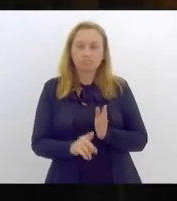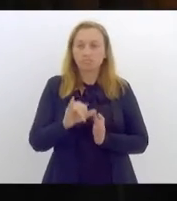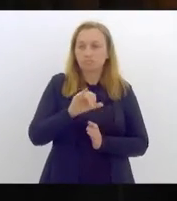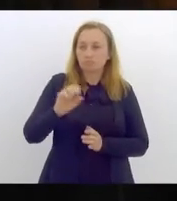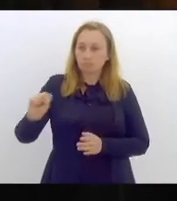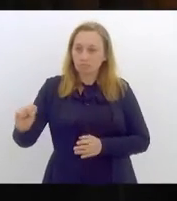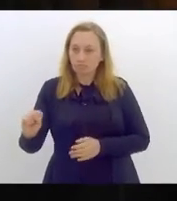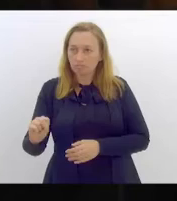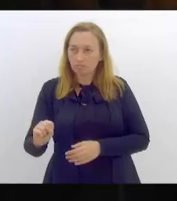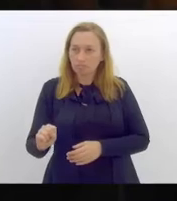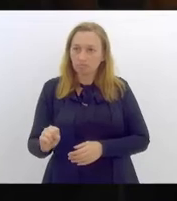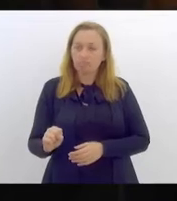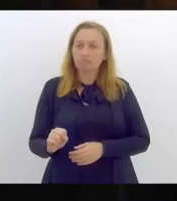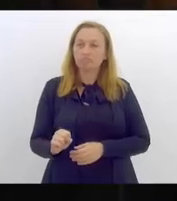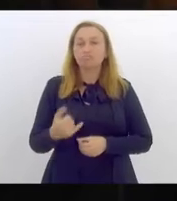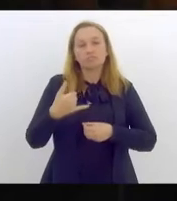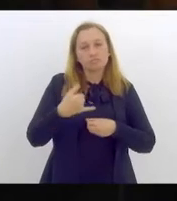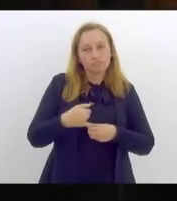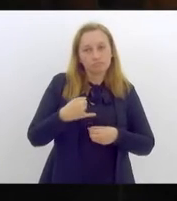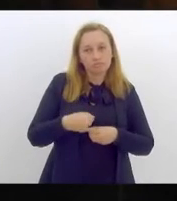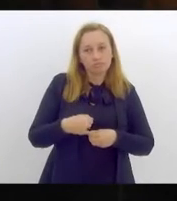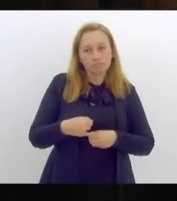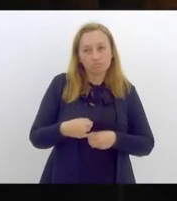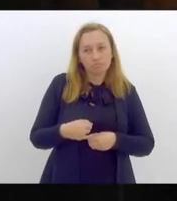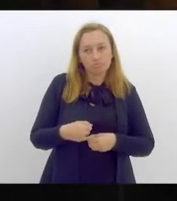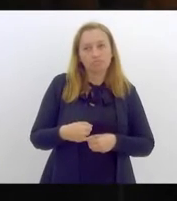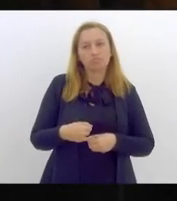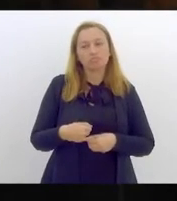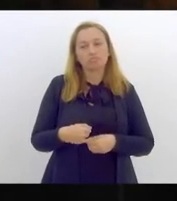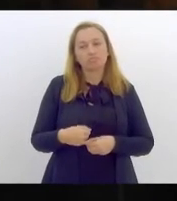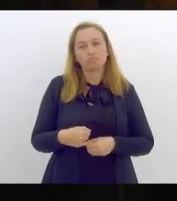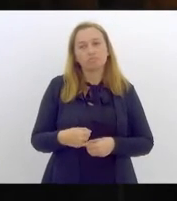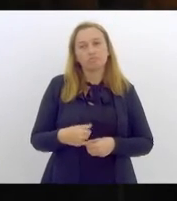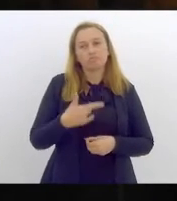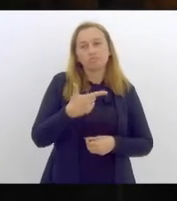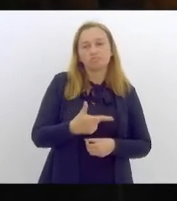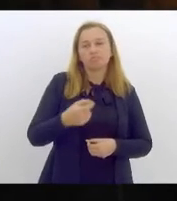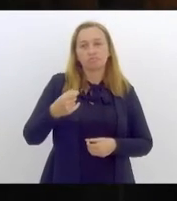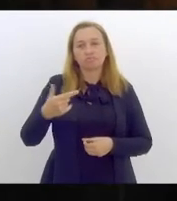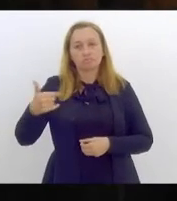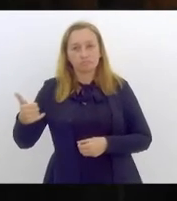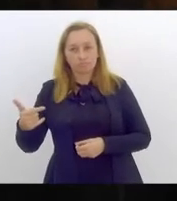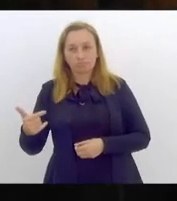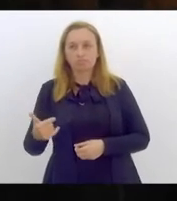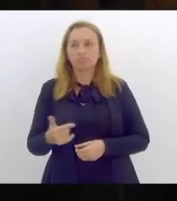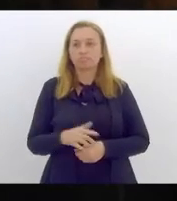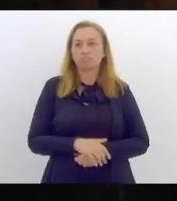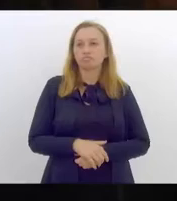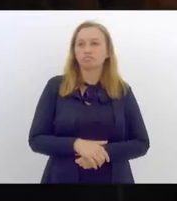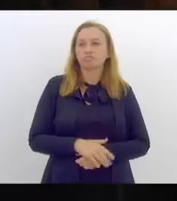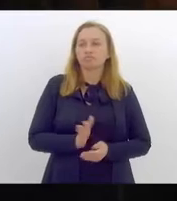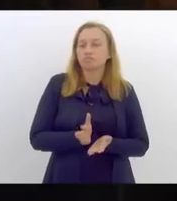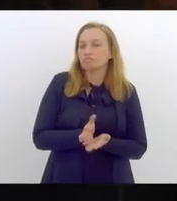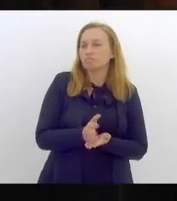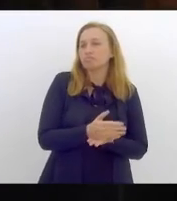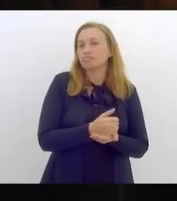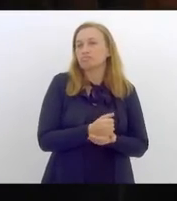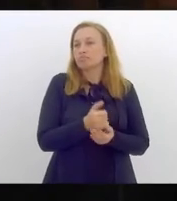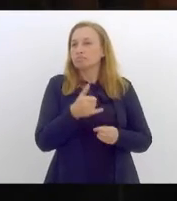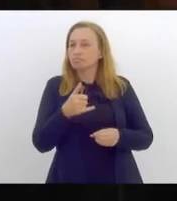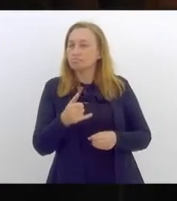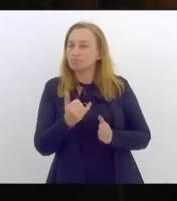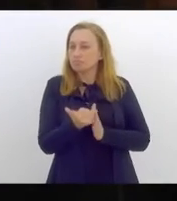ICMS dos combustíveis, ainda em 2022, a previsão de arrecadação do imposto